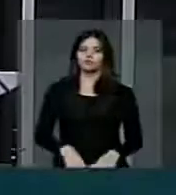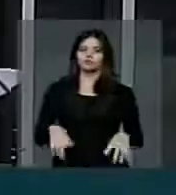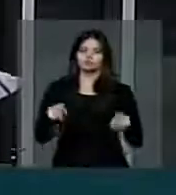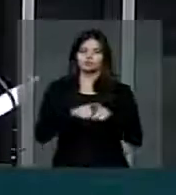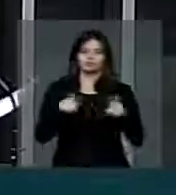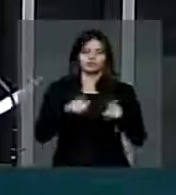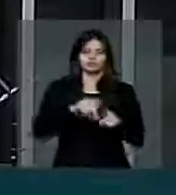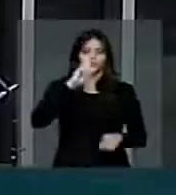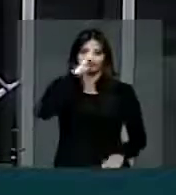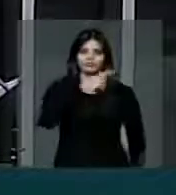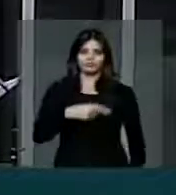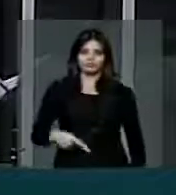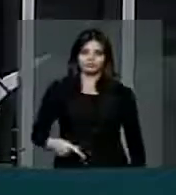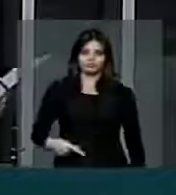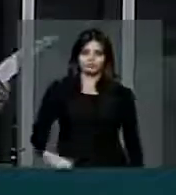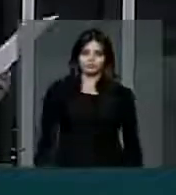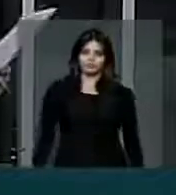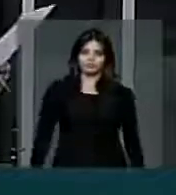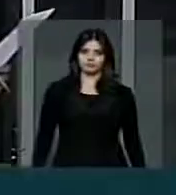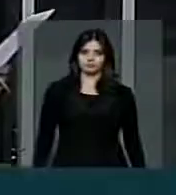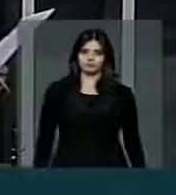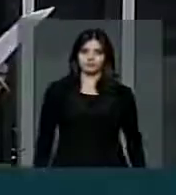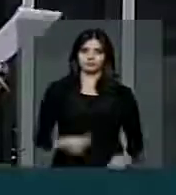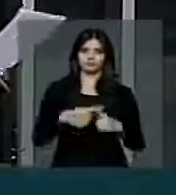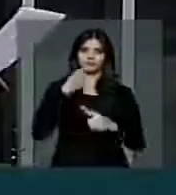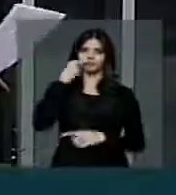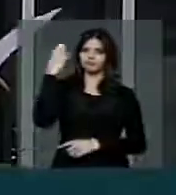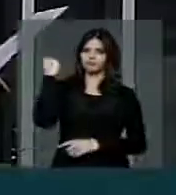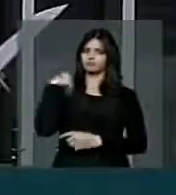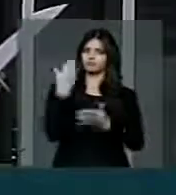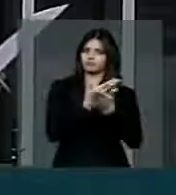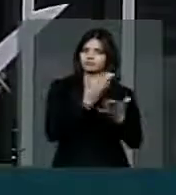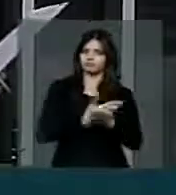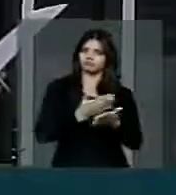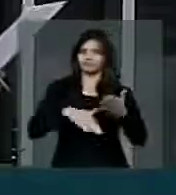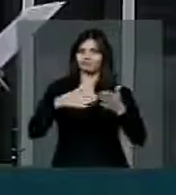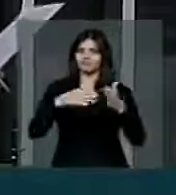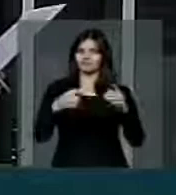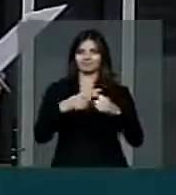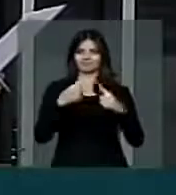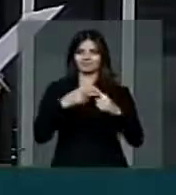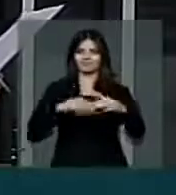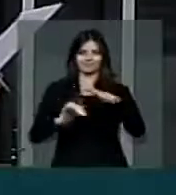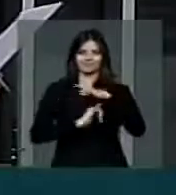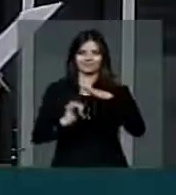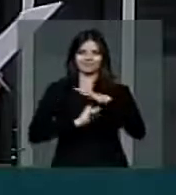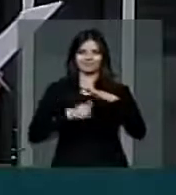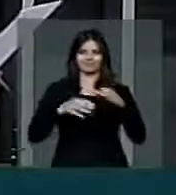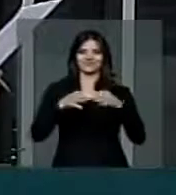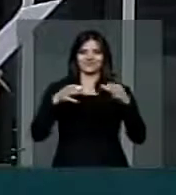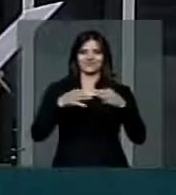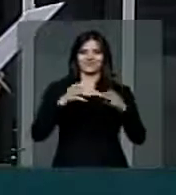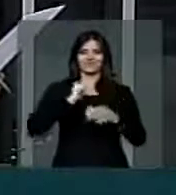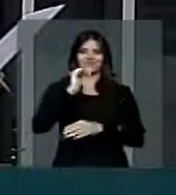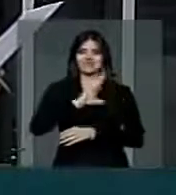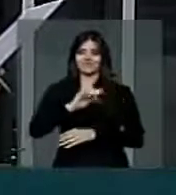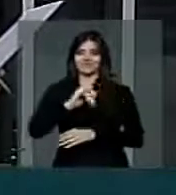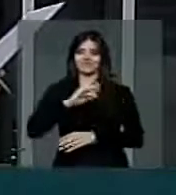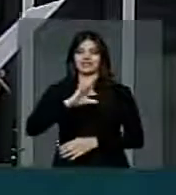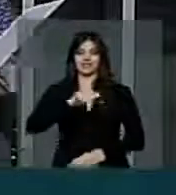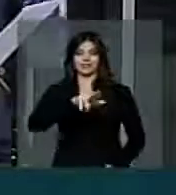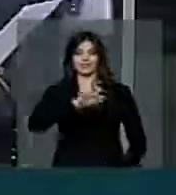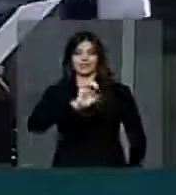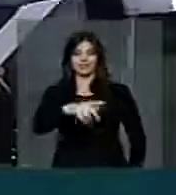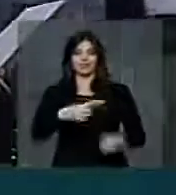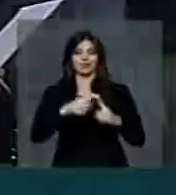senhor presidente, em recente estudo do Instituto Brasileiro de Ciências Criminais,